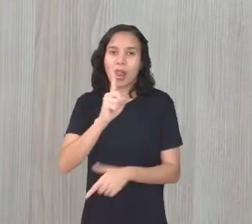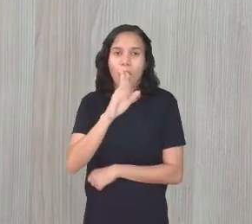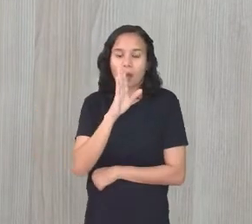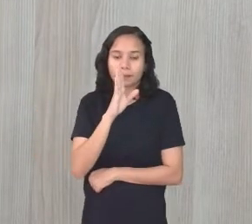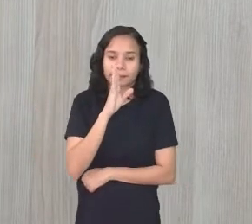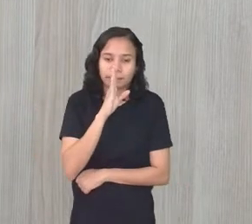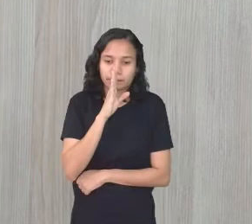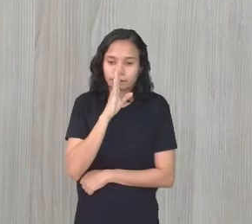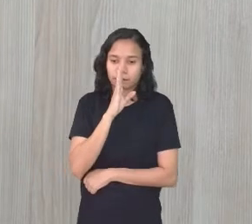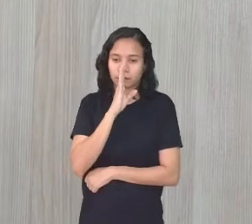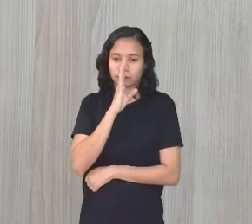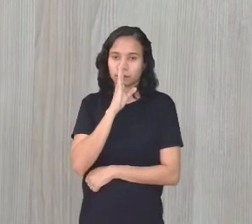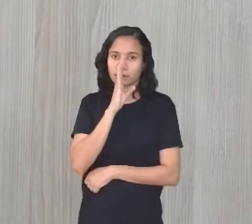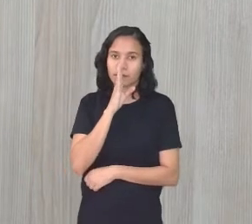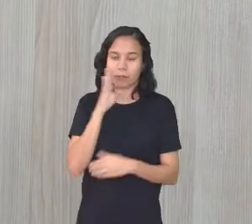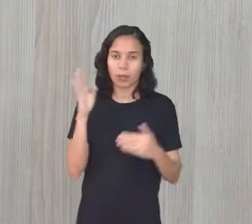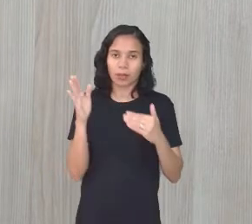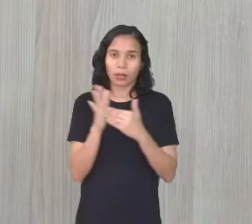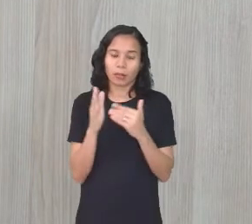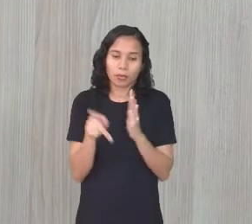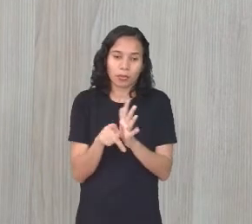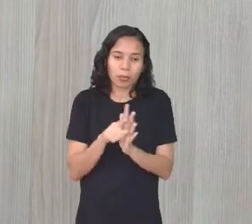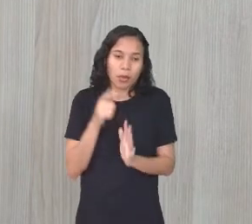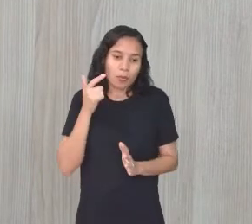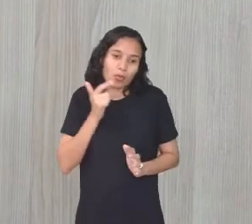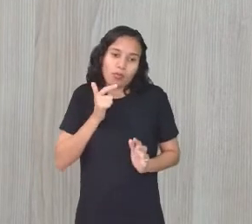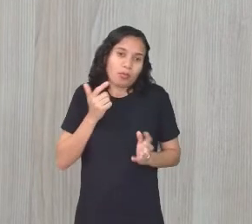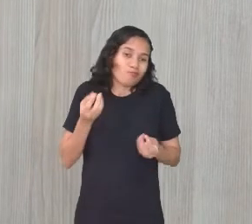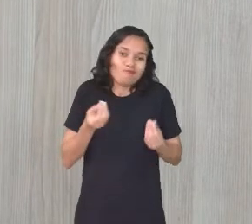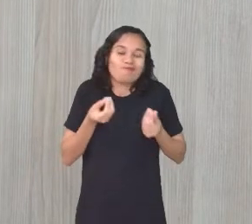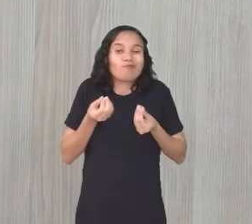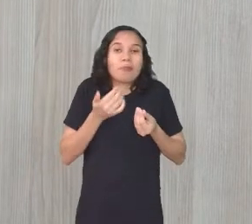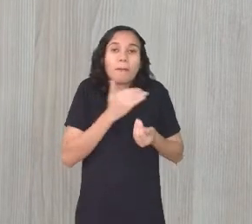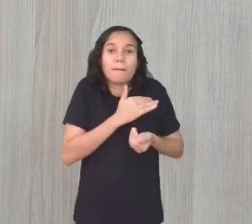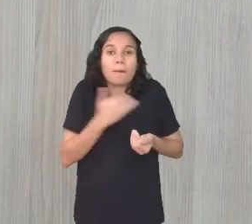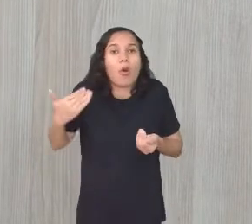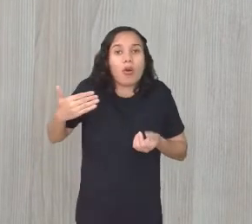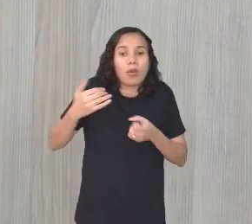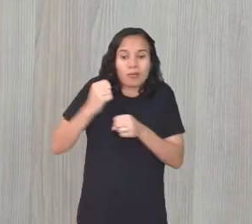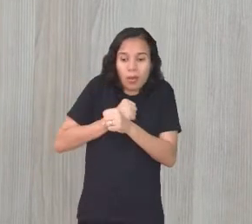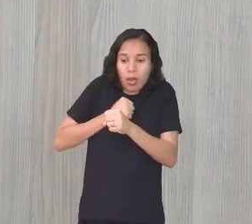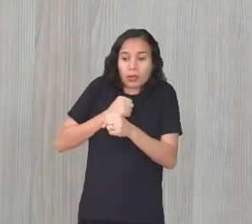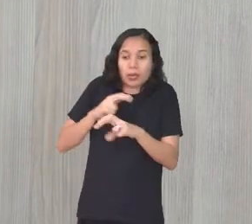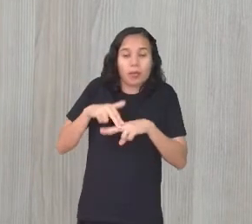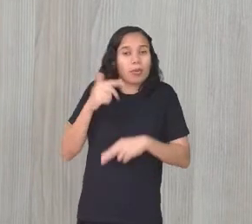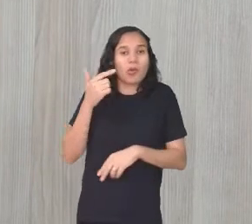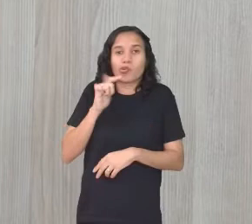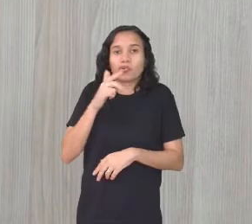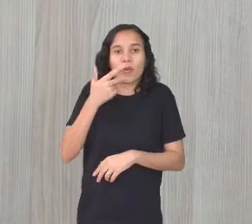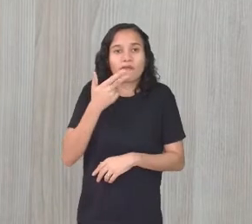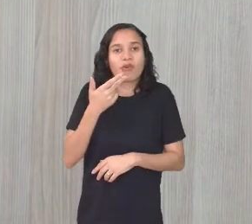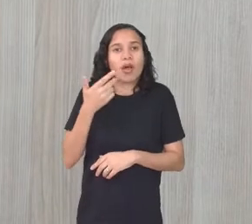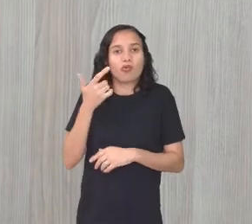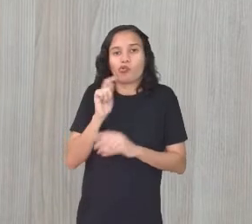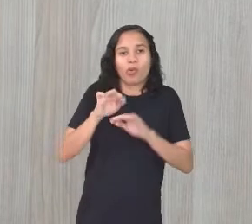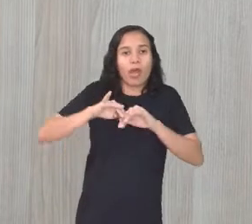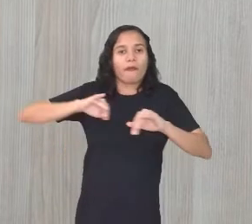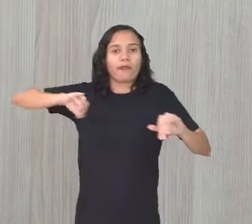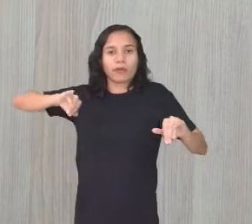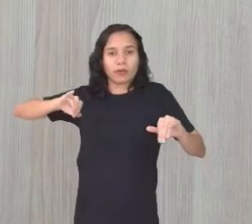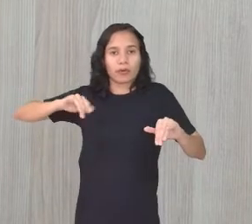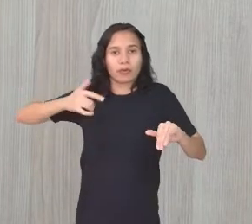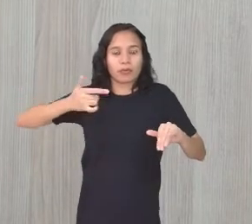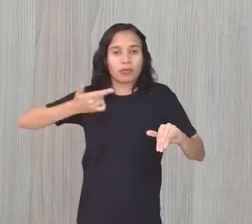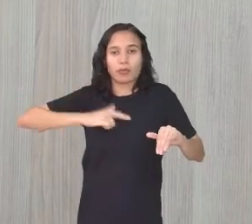calado até chegar no caso que você morre por conta de não ter falado, não ter dito, não ter se afastado, não